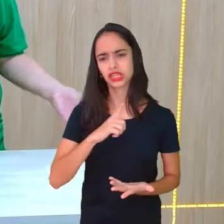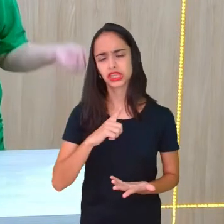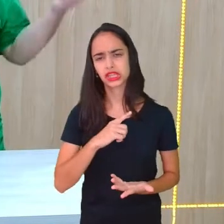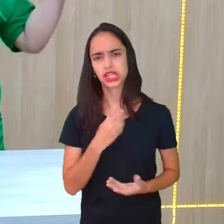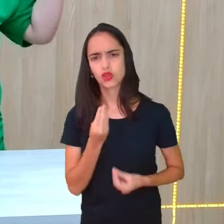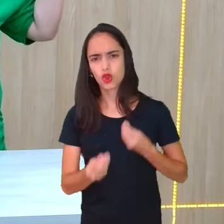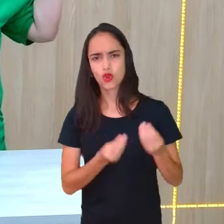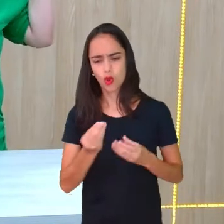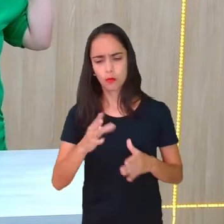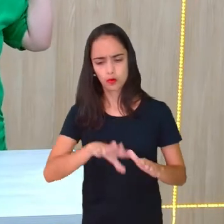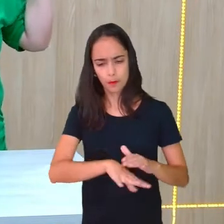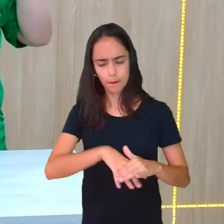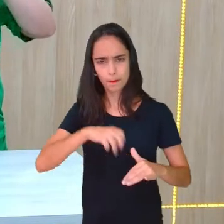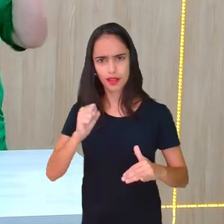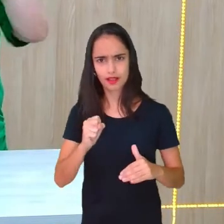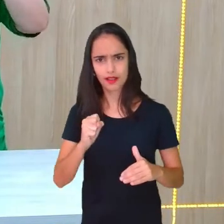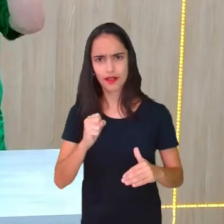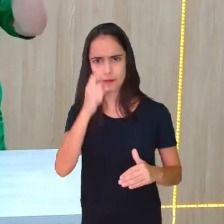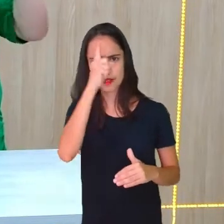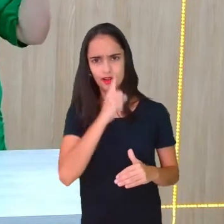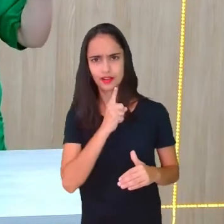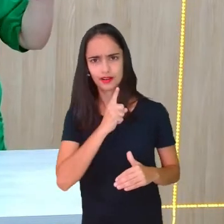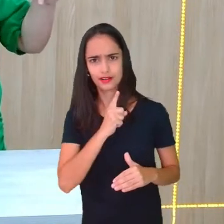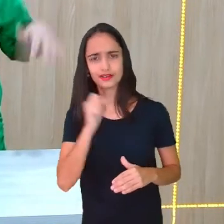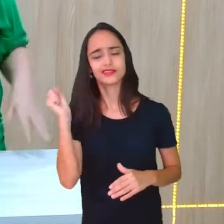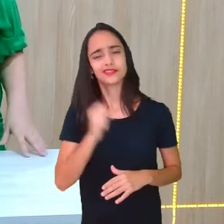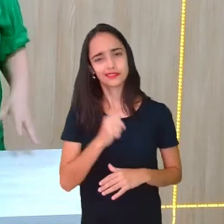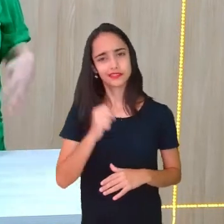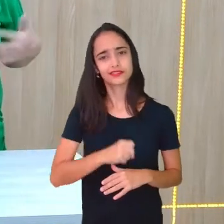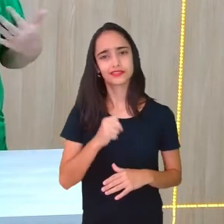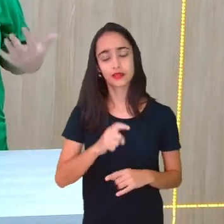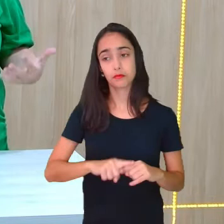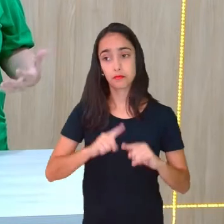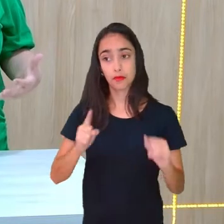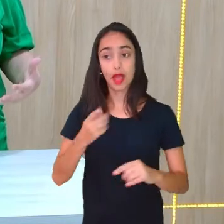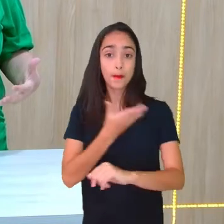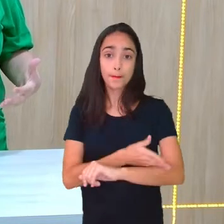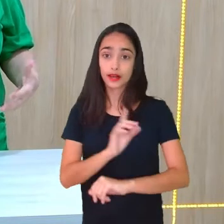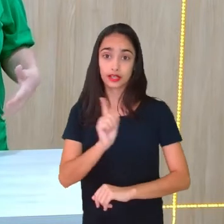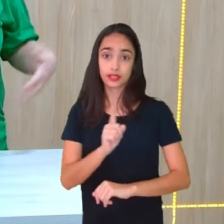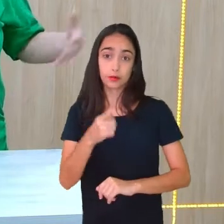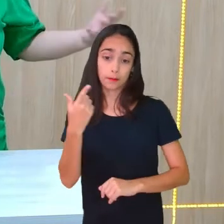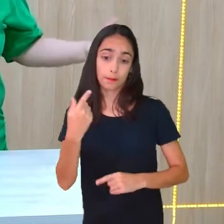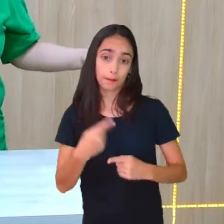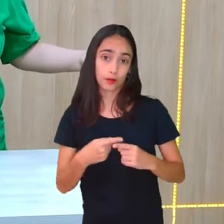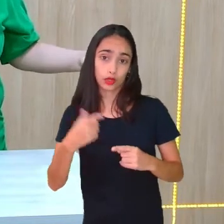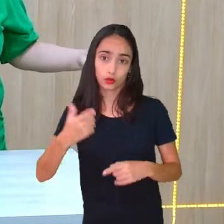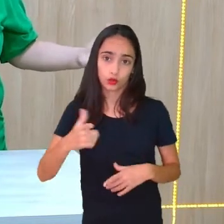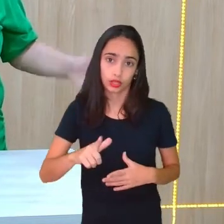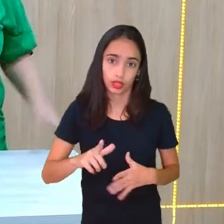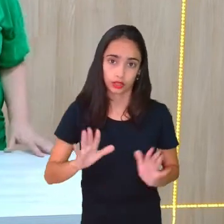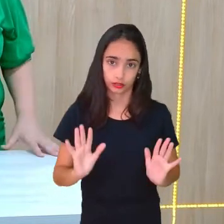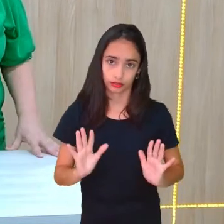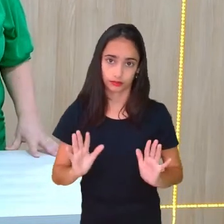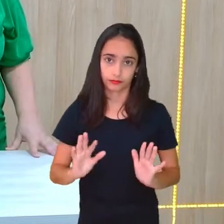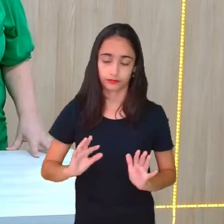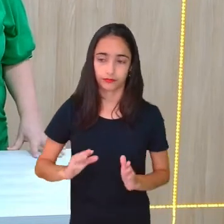né? Já a branca, não, porque eu não tinha ela aí. Mas eu tenho uma chance muito grande.